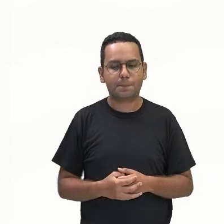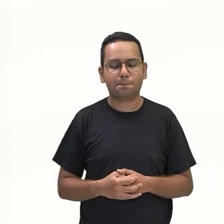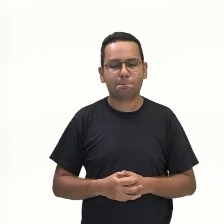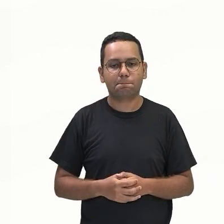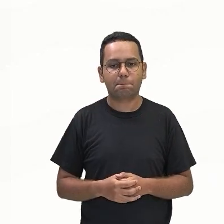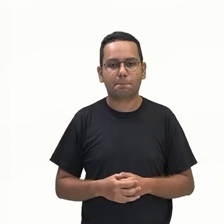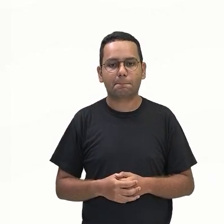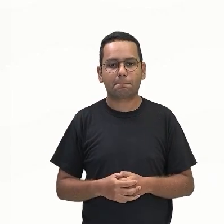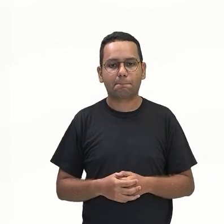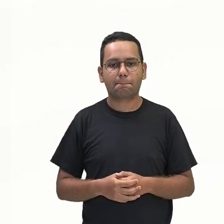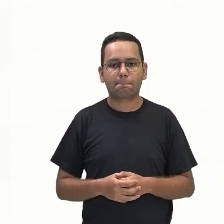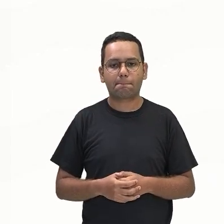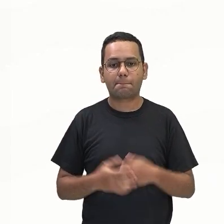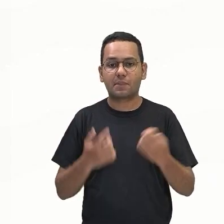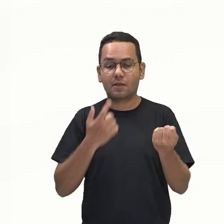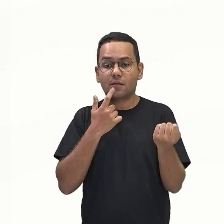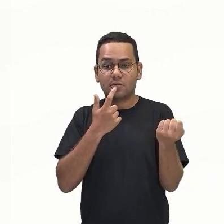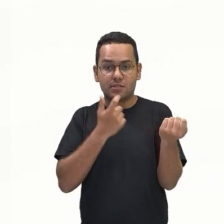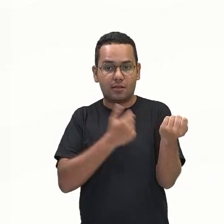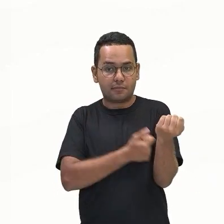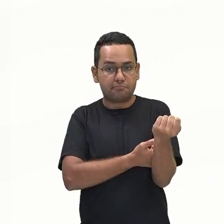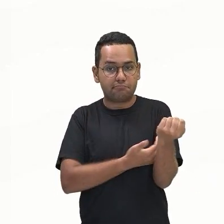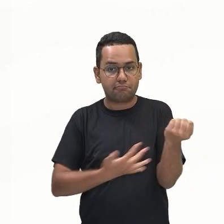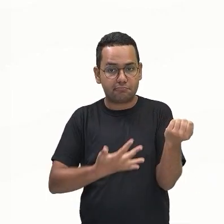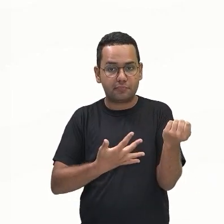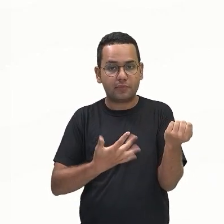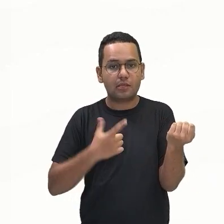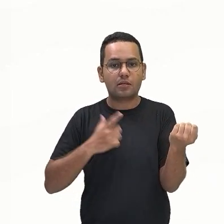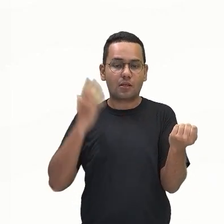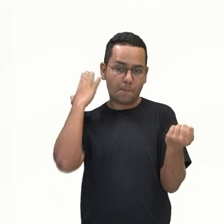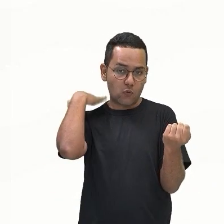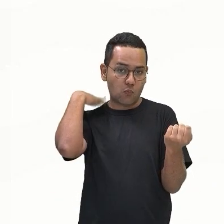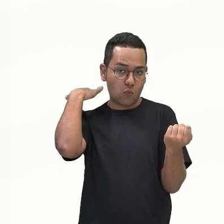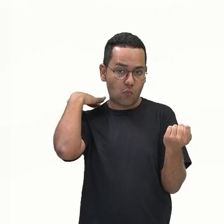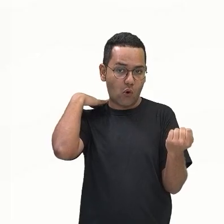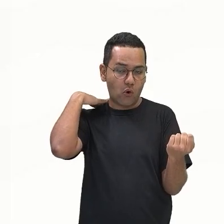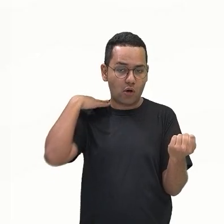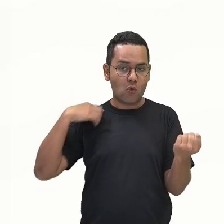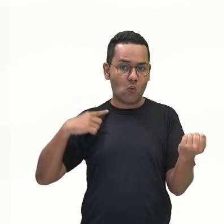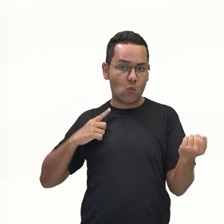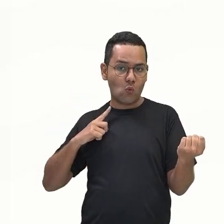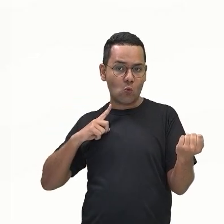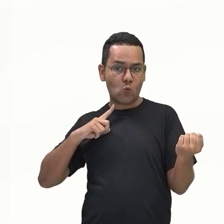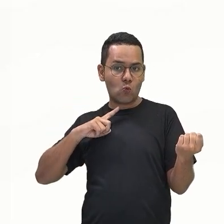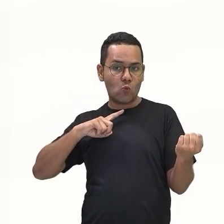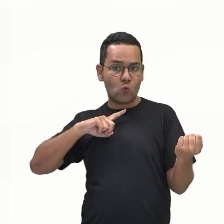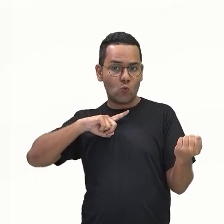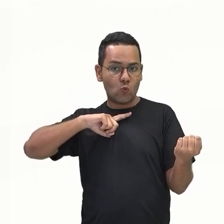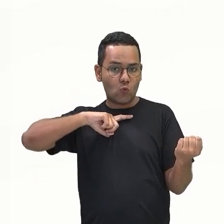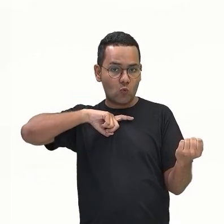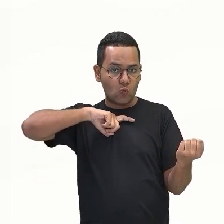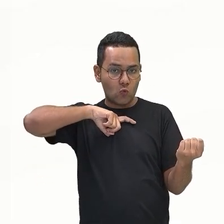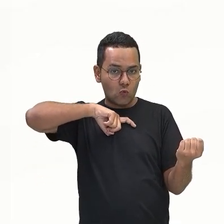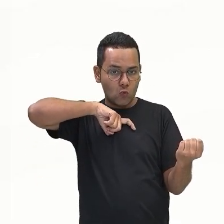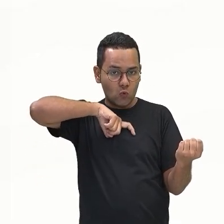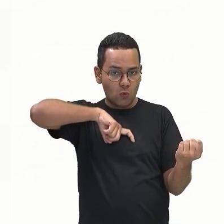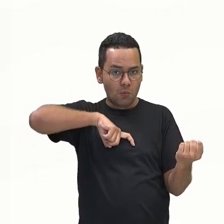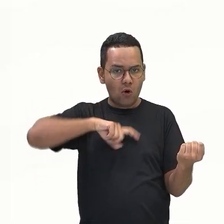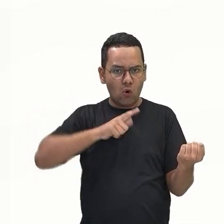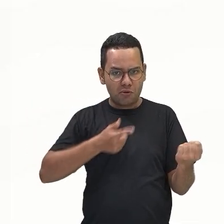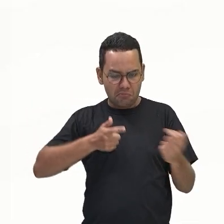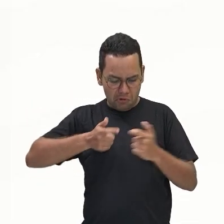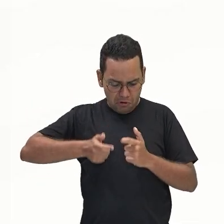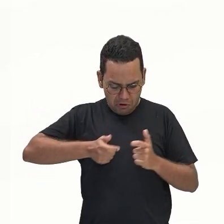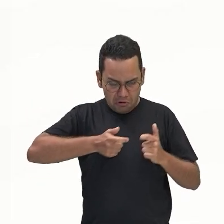ele tá aqui, ó. O sangue, ó, vindo dos pulmões, entrou, passou por uma câmara, veio para outra, aí,